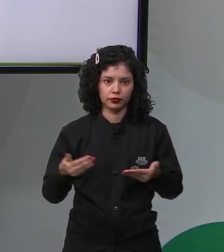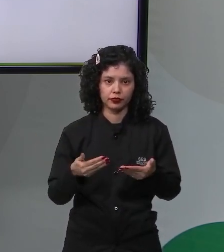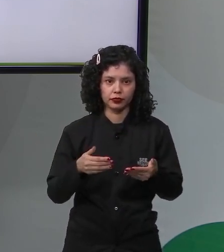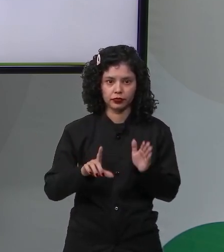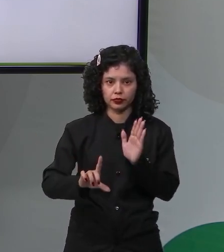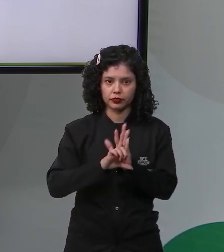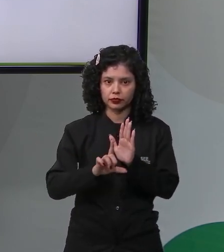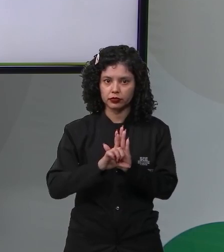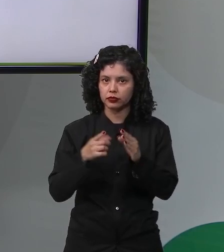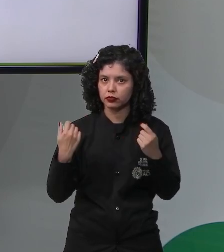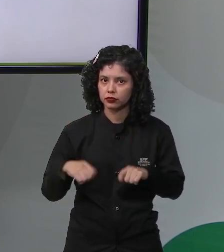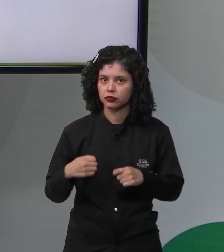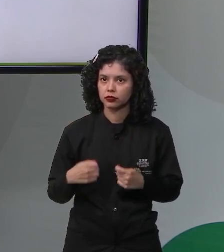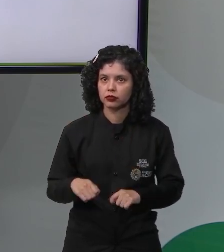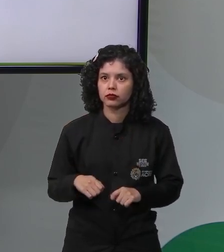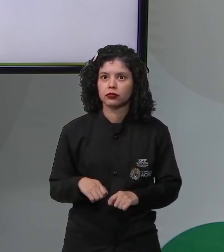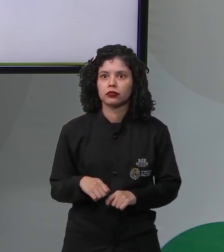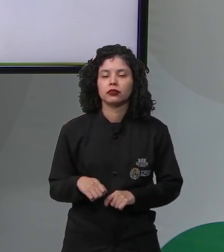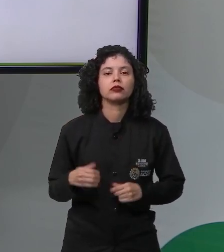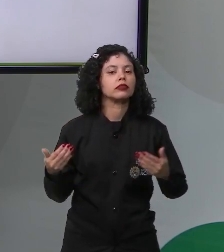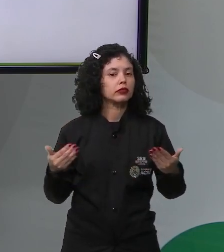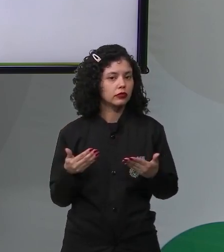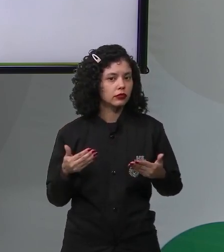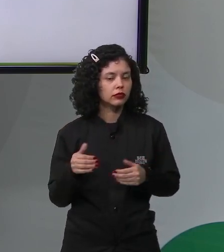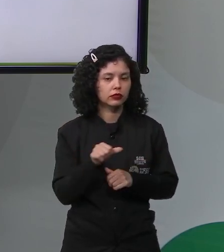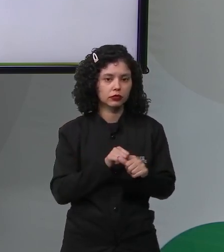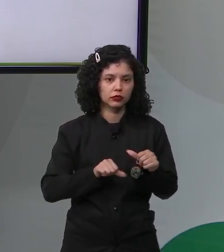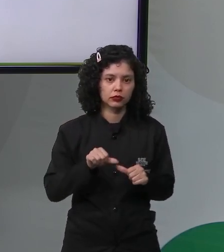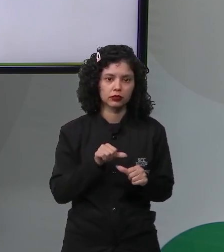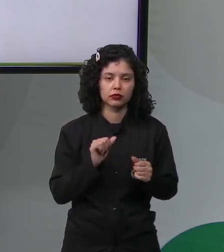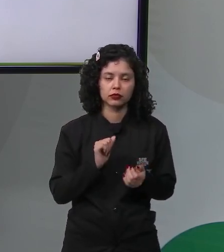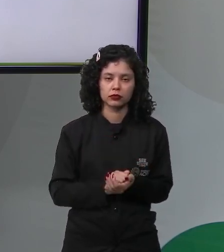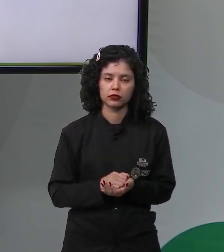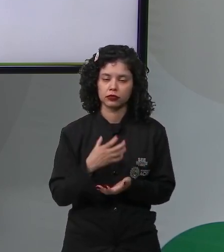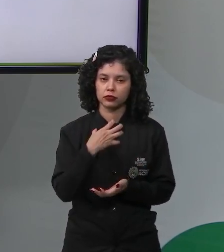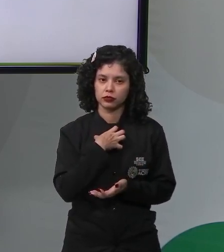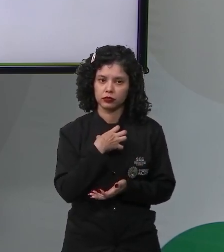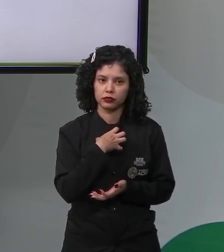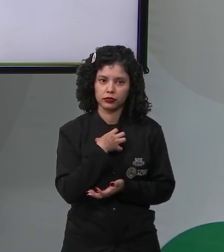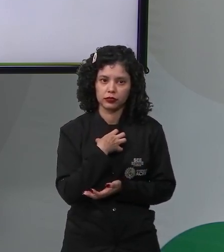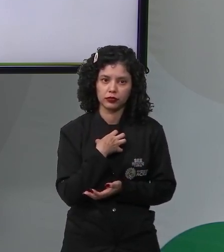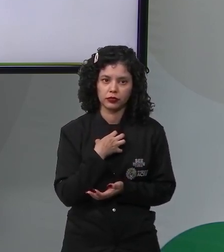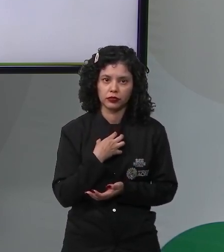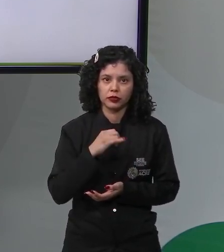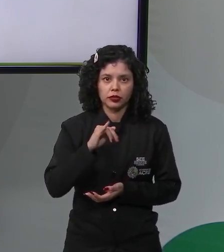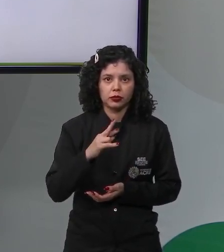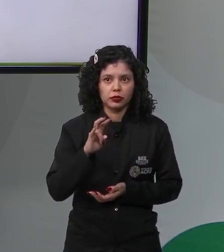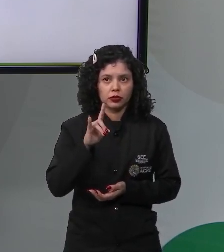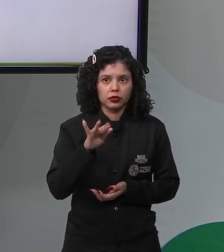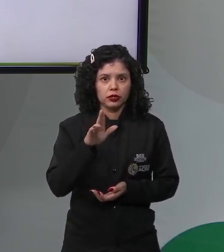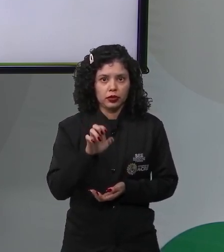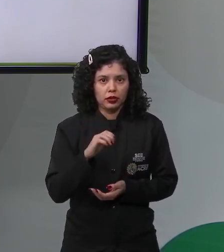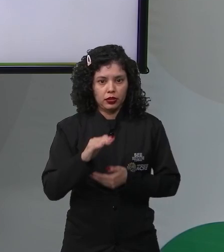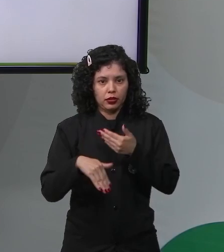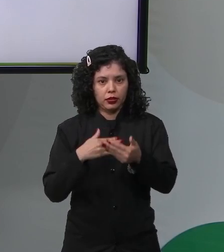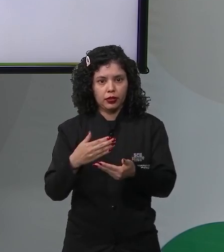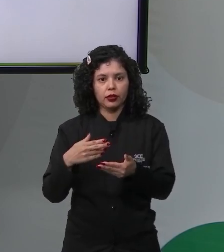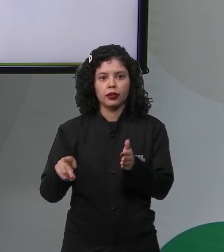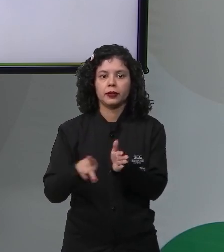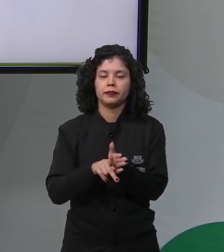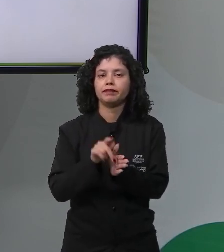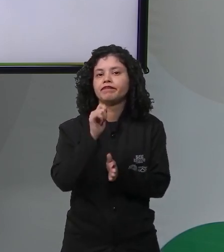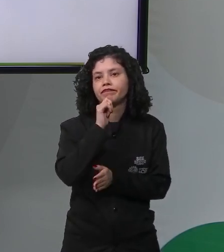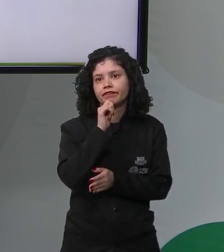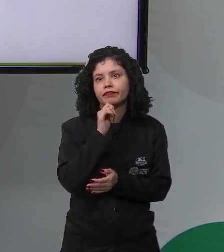são leis que precisam ser atualizadas. É um sentimento de impunidade que se desenvolveu na